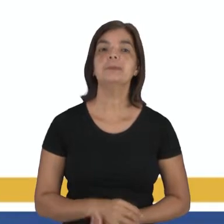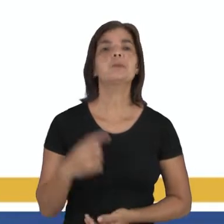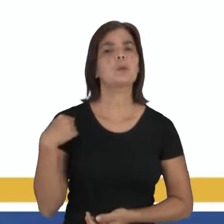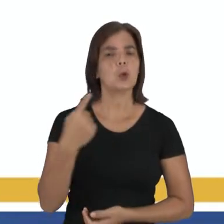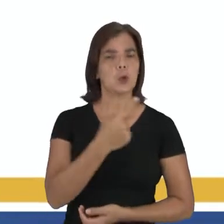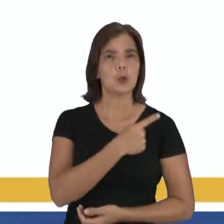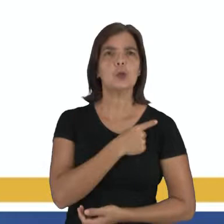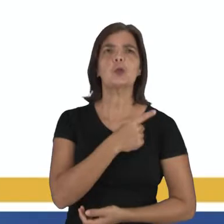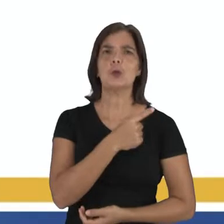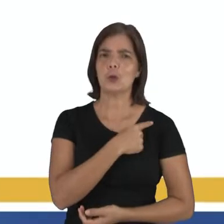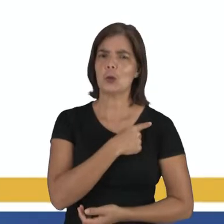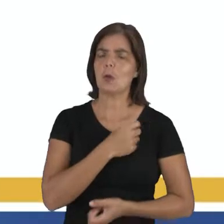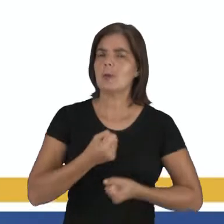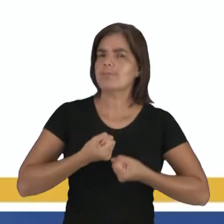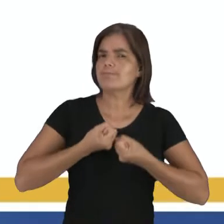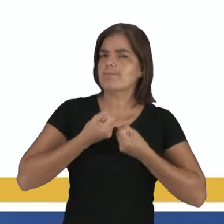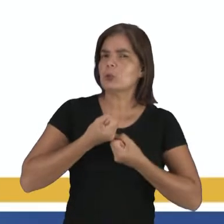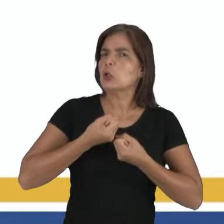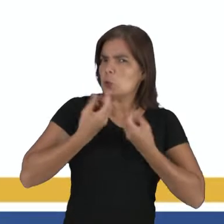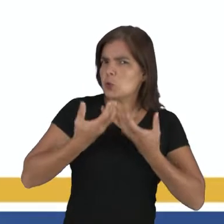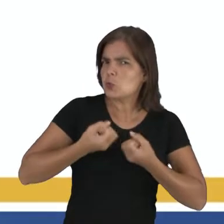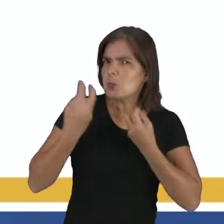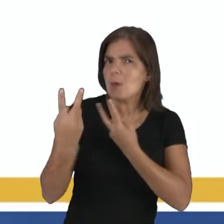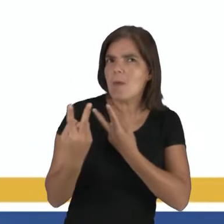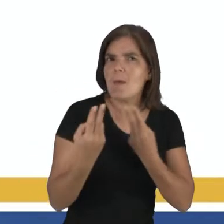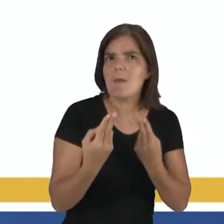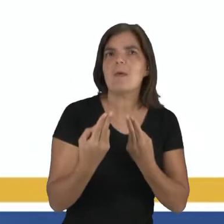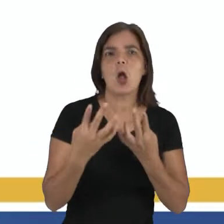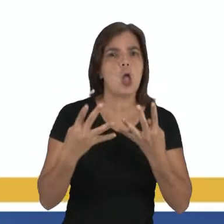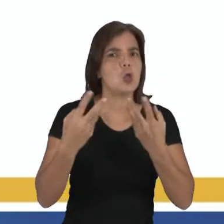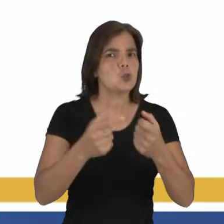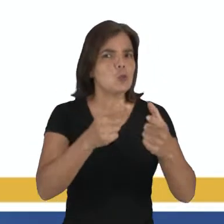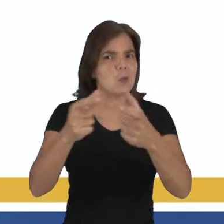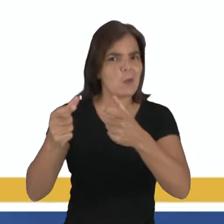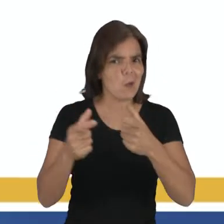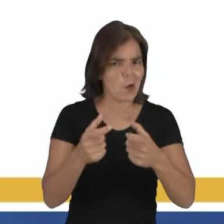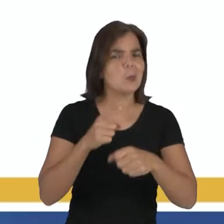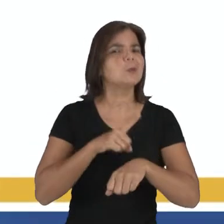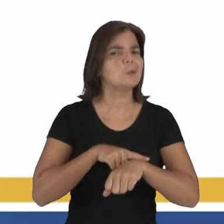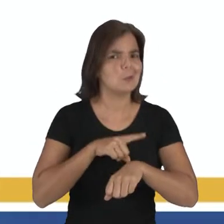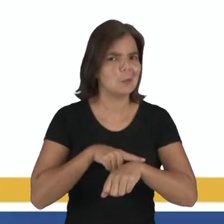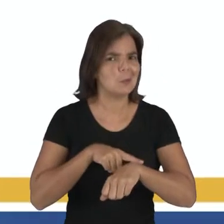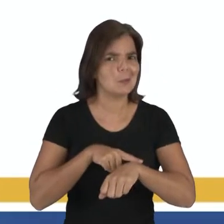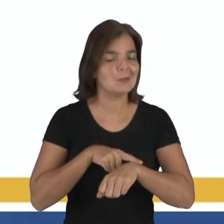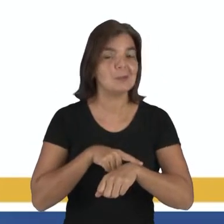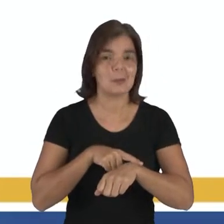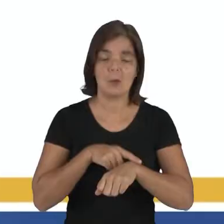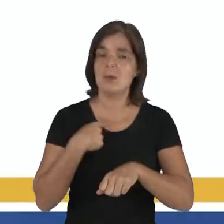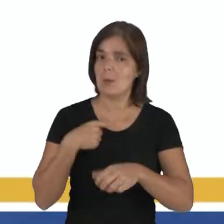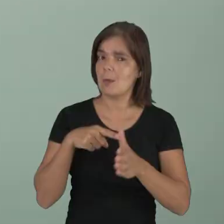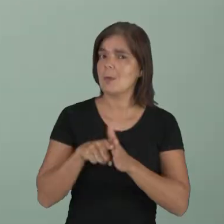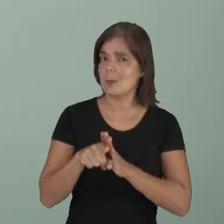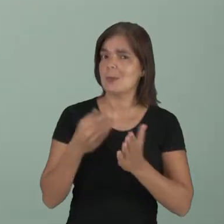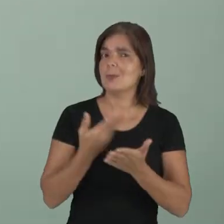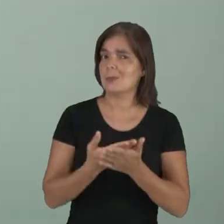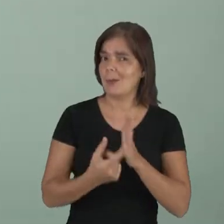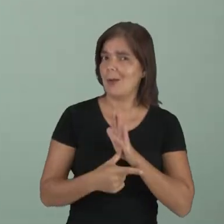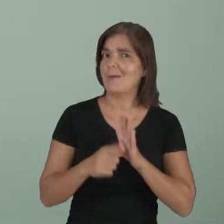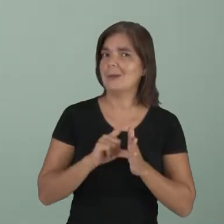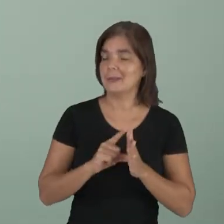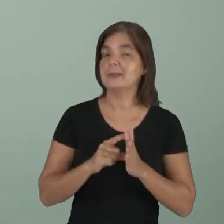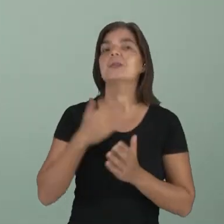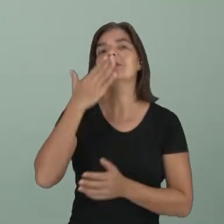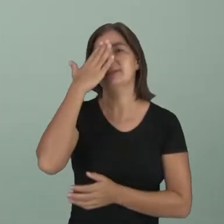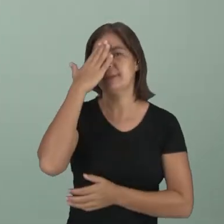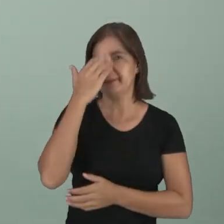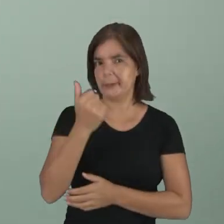ponto, nós nos expressamos da mesma maneira em todos os lugares e momentos? Nós questionamos isso na aula anterior.